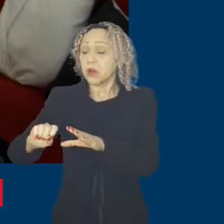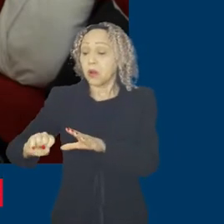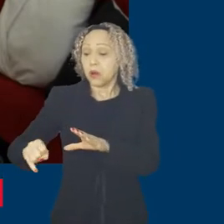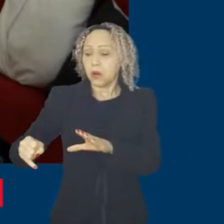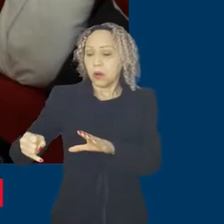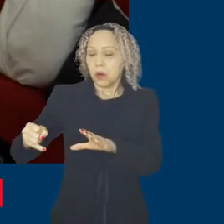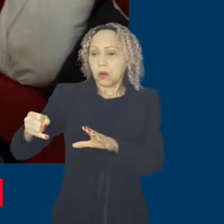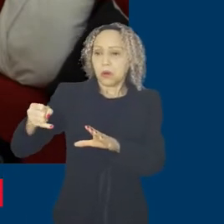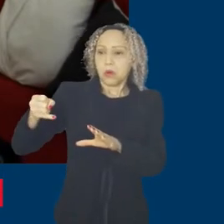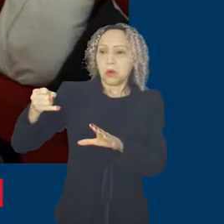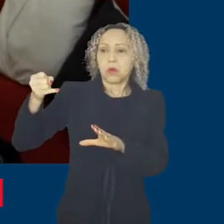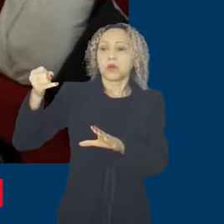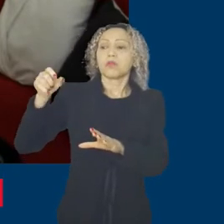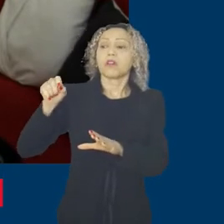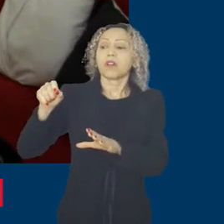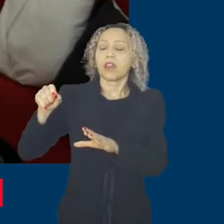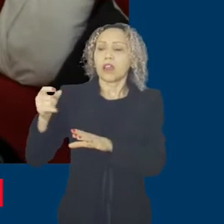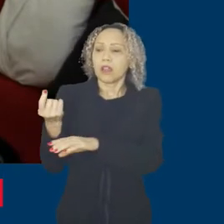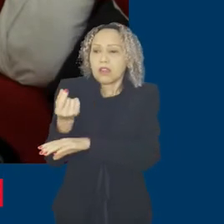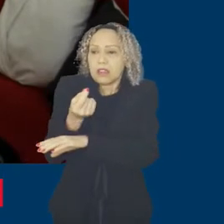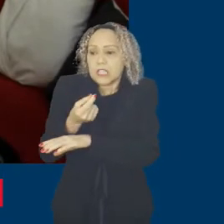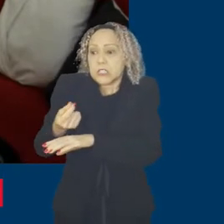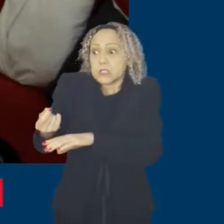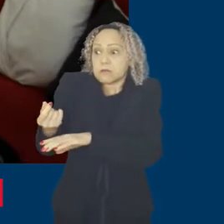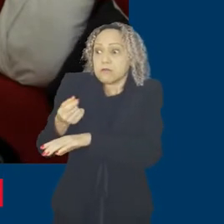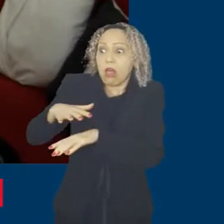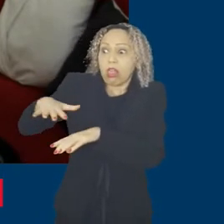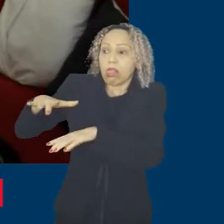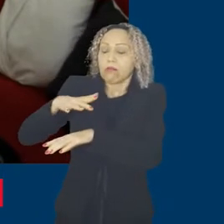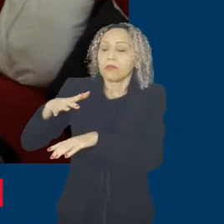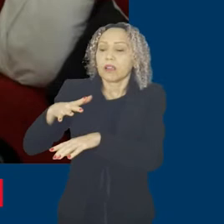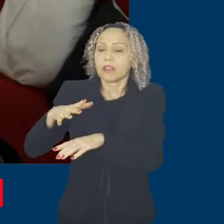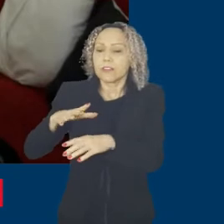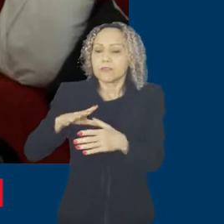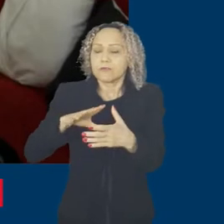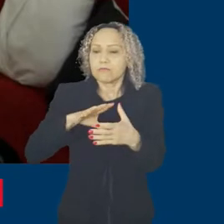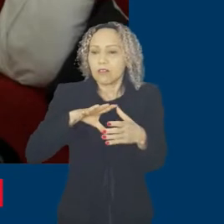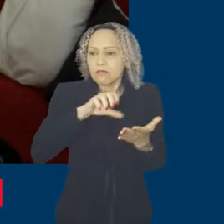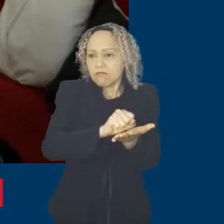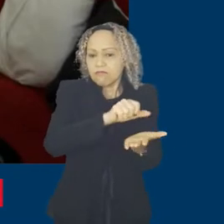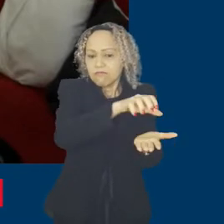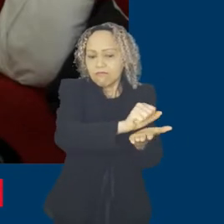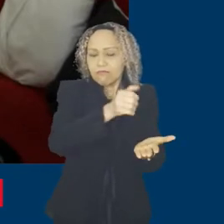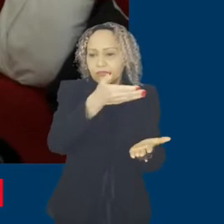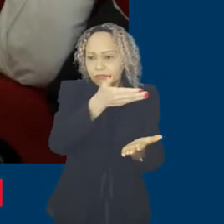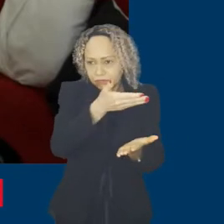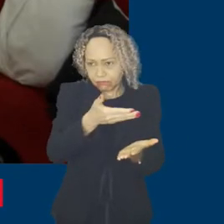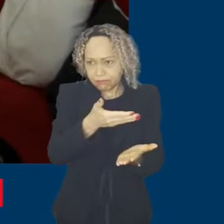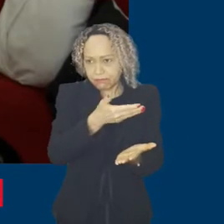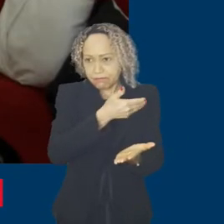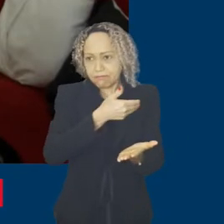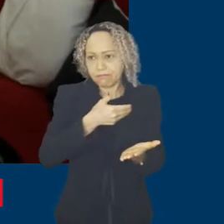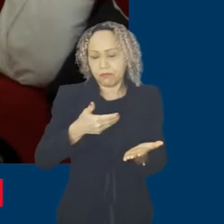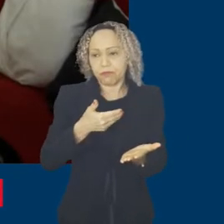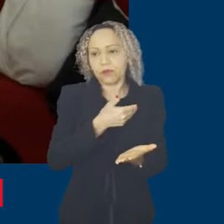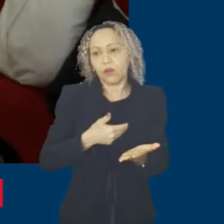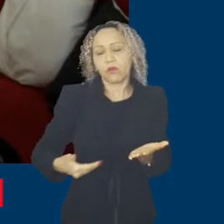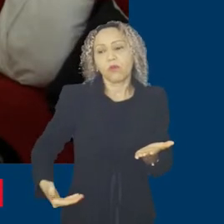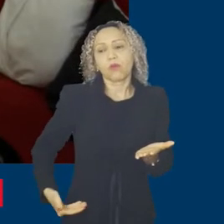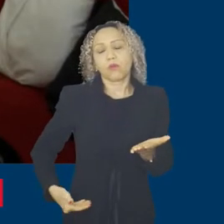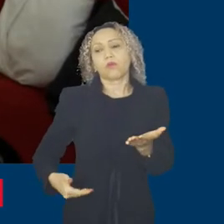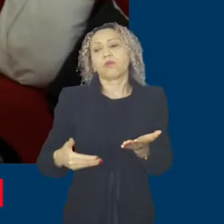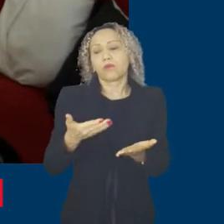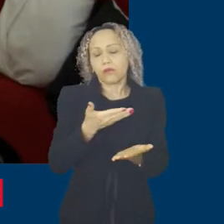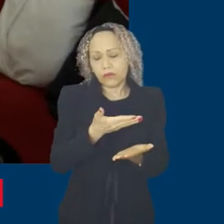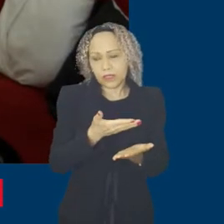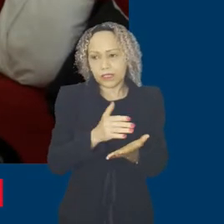última trincheira do capital financeiro para saquear o Estado brasileiro naquilo que a presidenta Gleisi Hoffmann se referiu como a